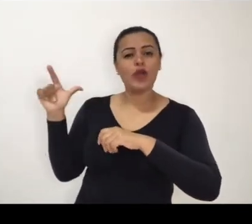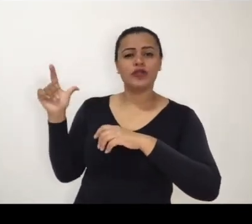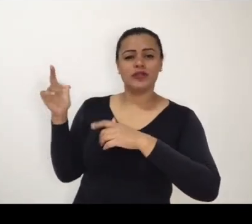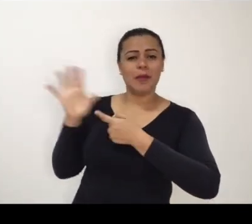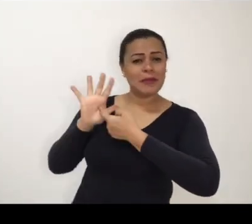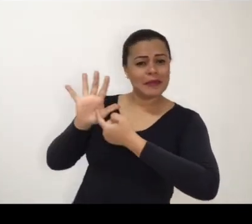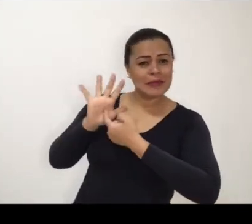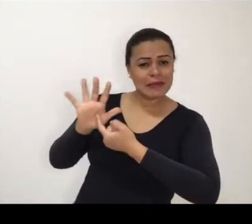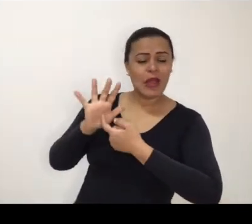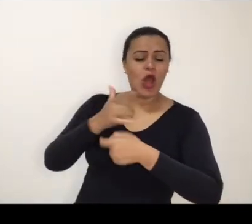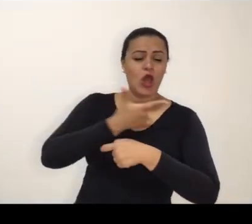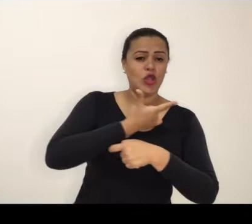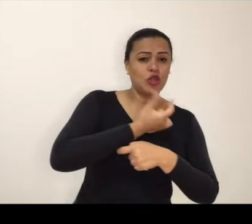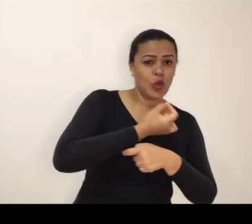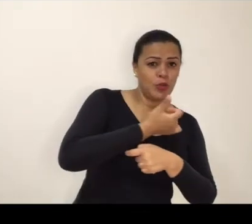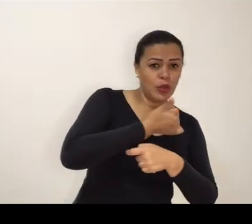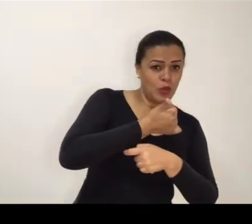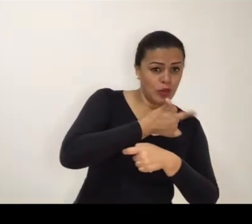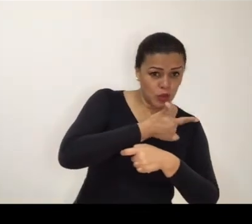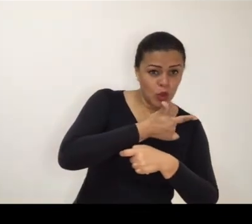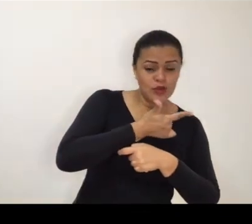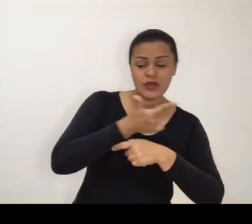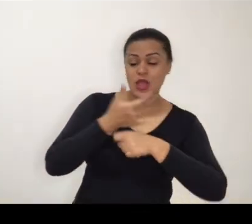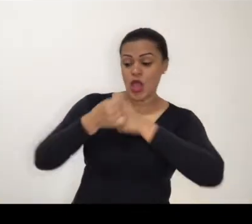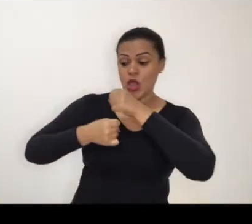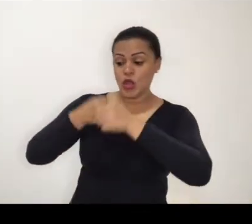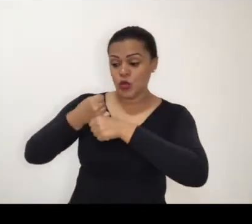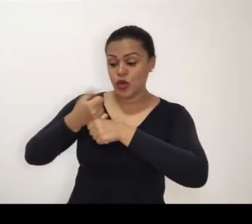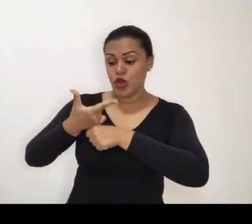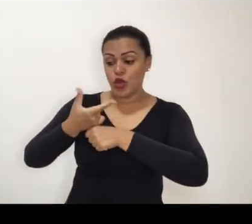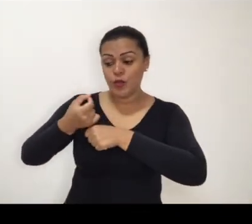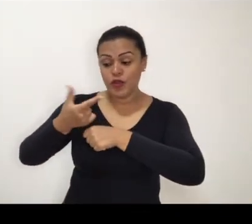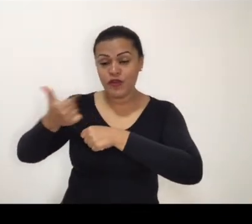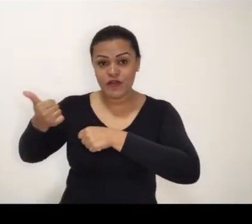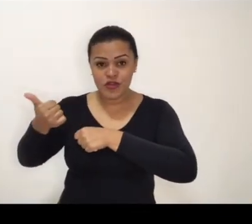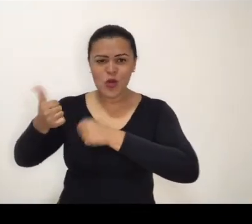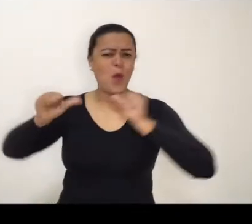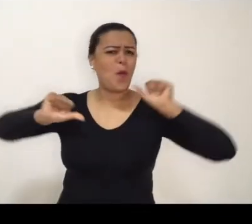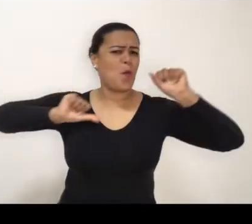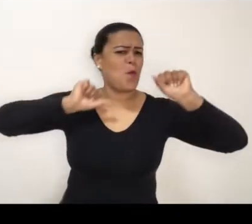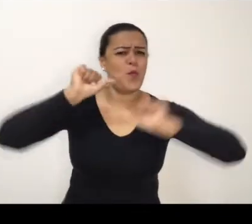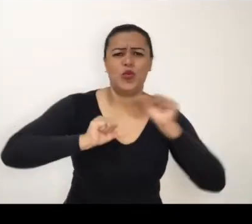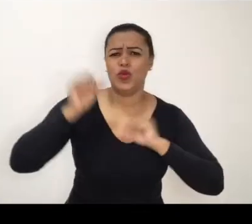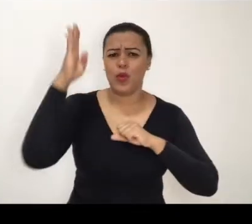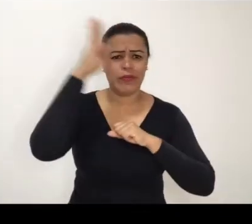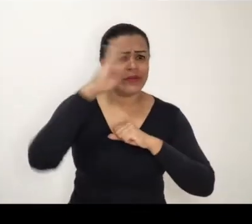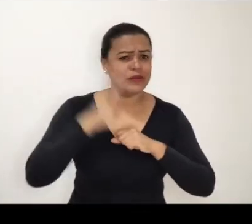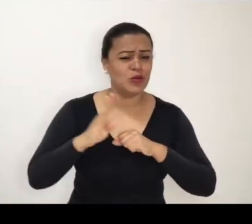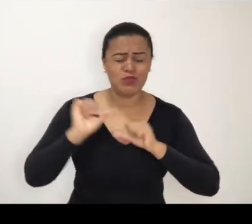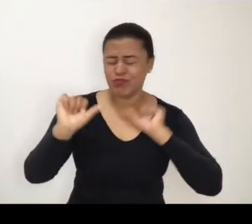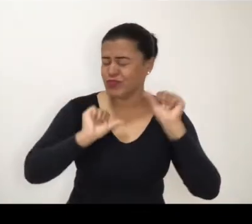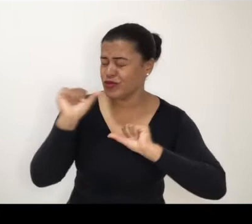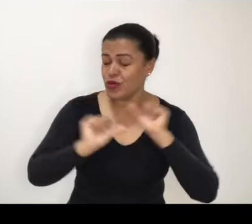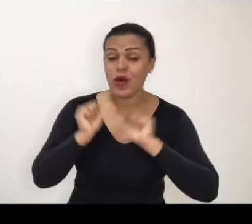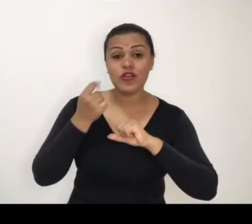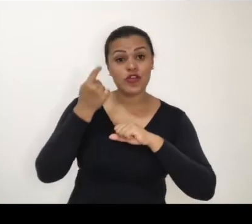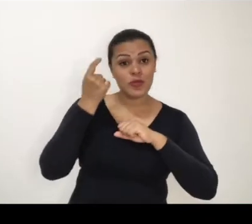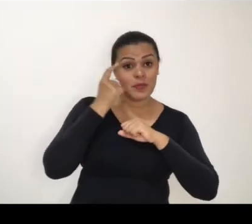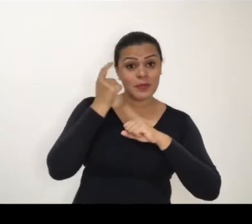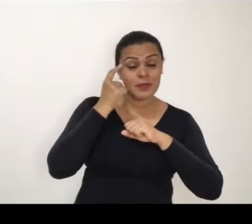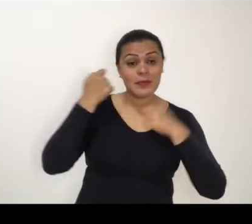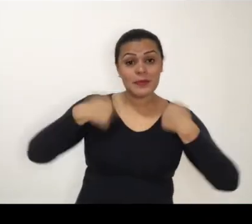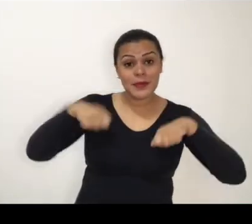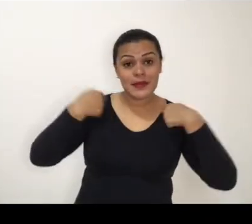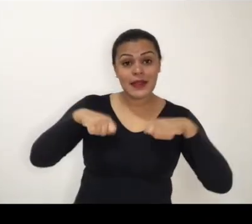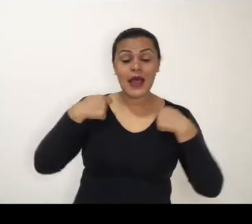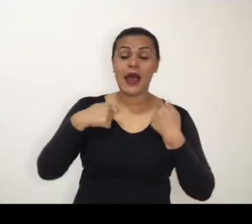e o Brasil de 2021 já é um outro Brasil, né? Então, é interessante pensar também como esses trabalhos também, né,